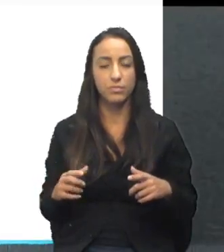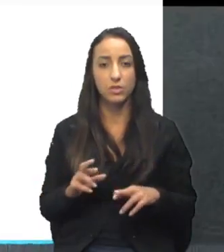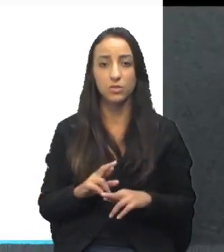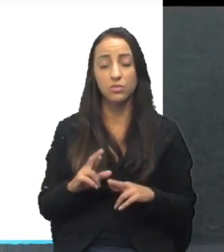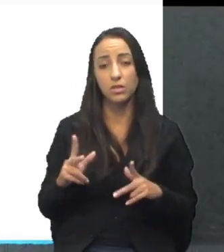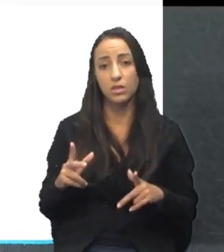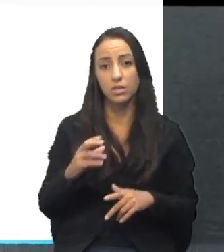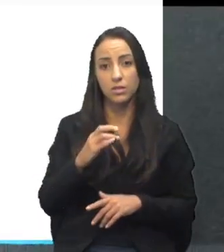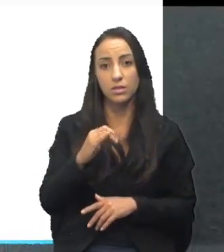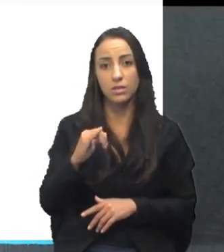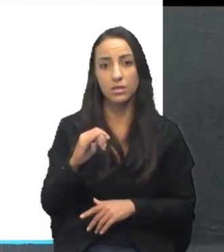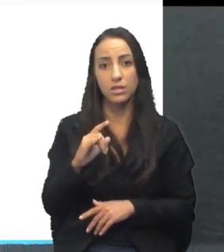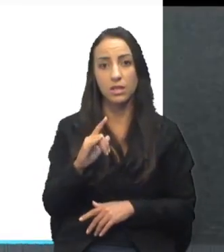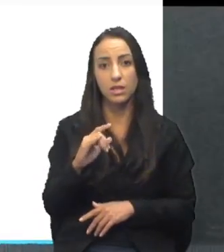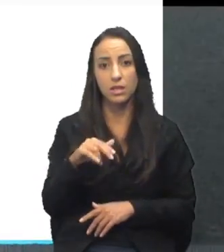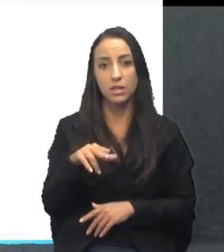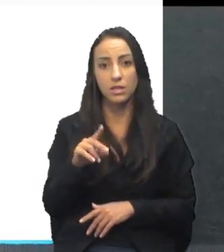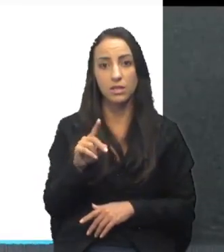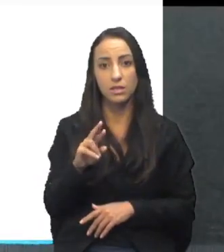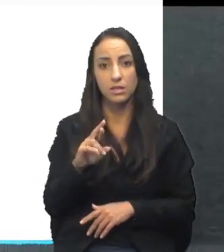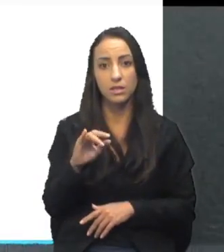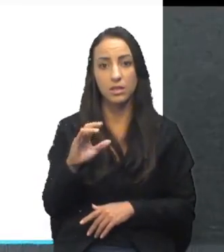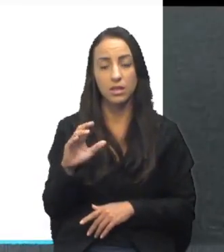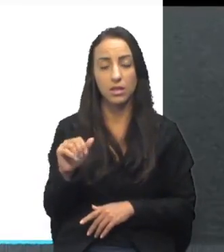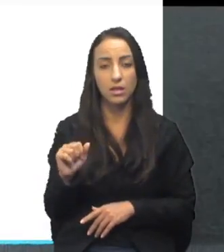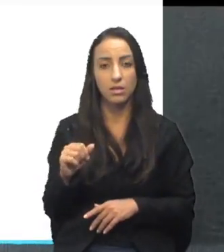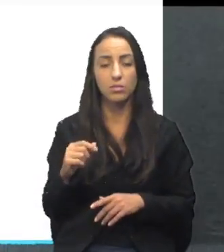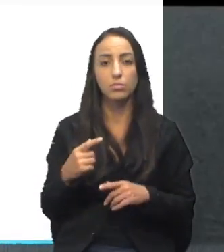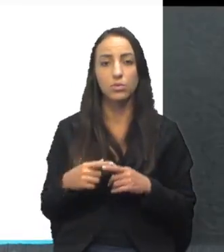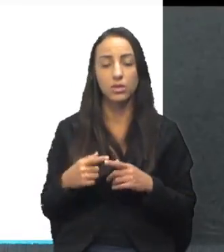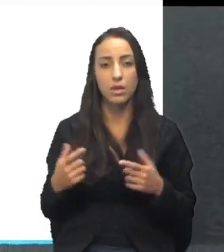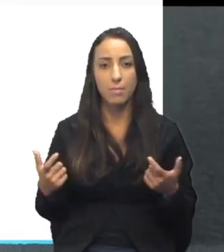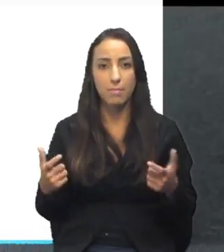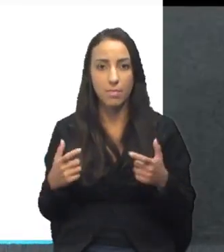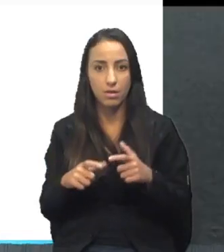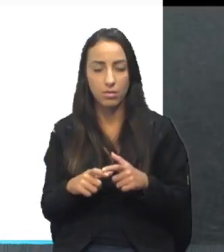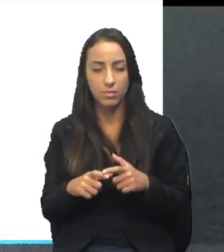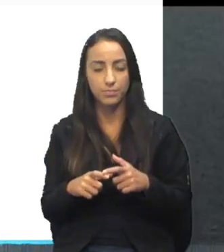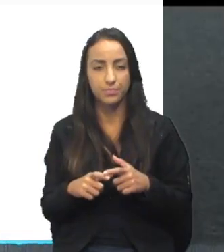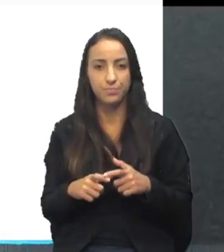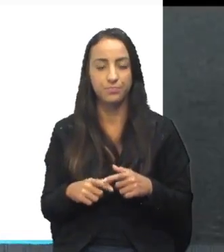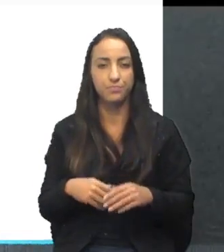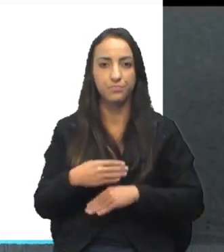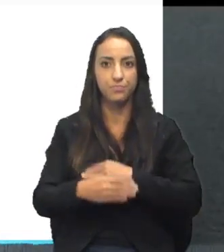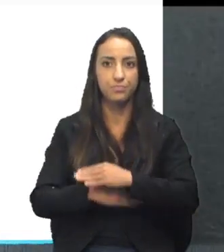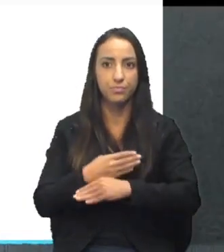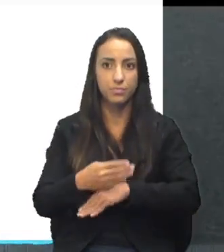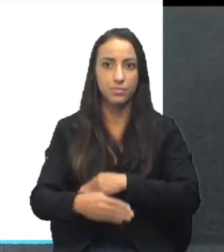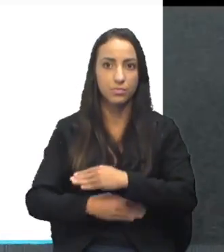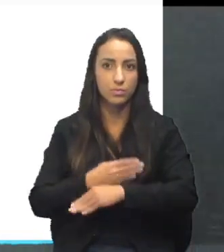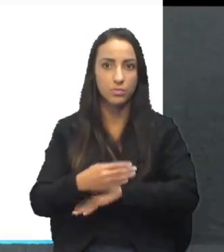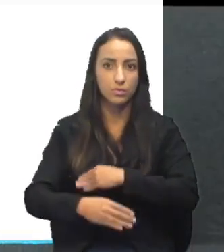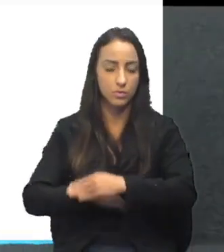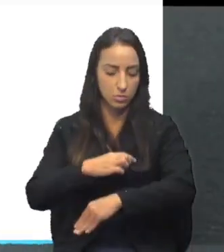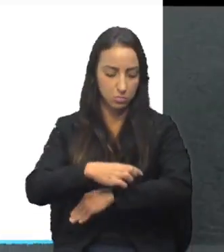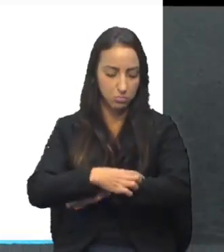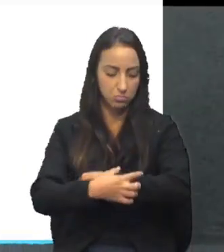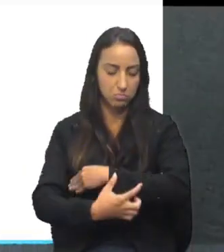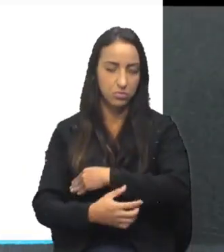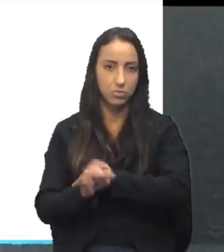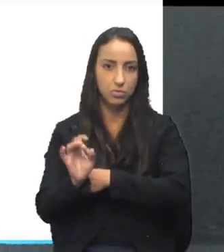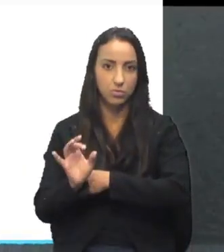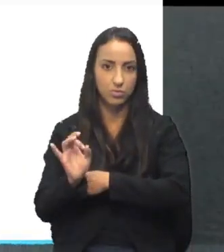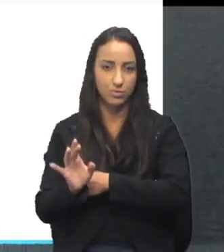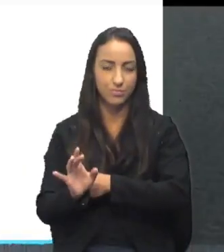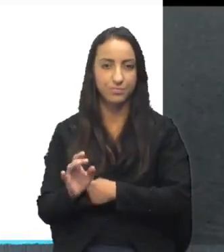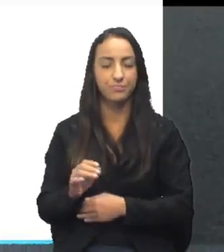da cilíndrica, que é uma porção menor que necessita da bandagem ou do